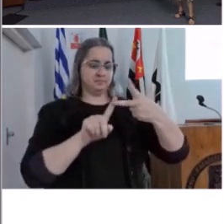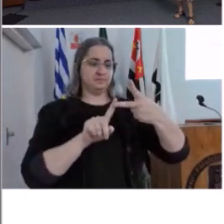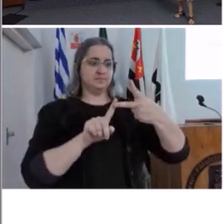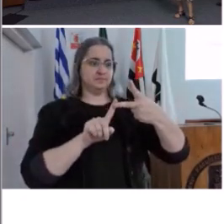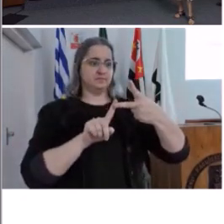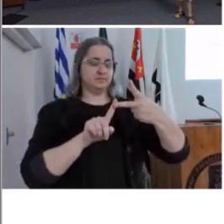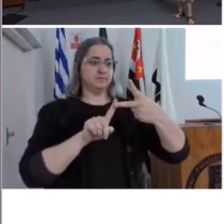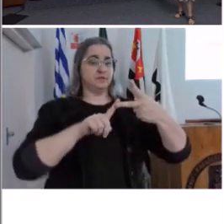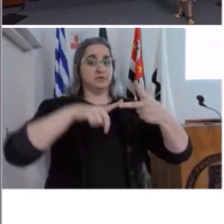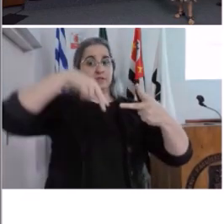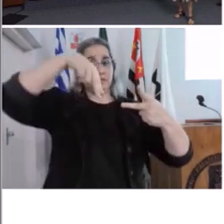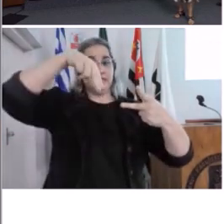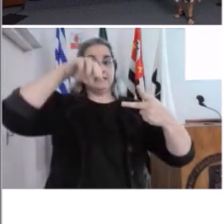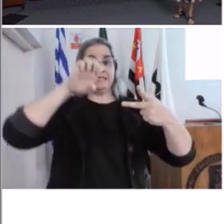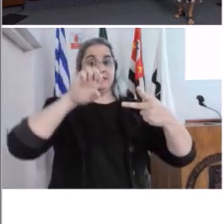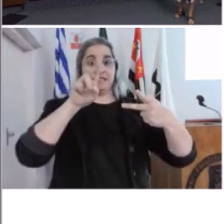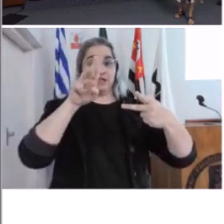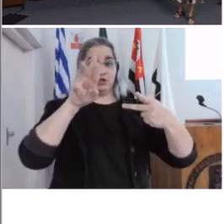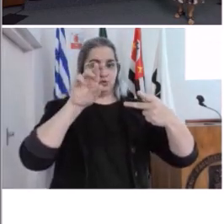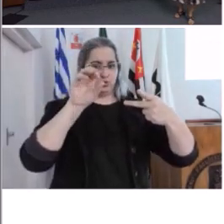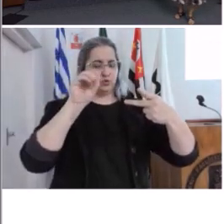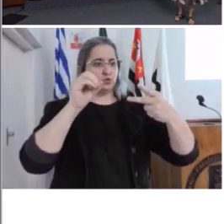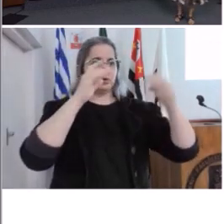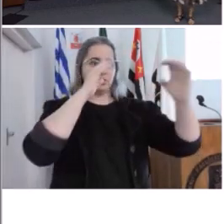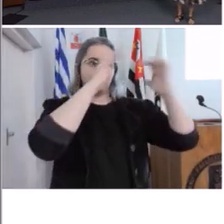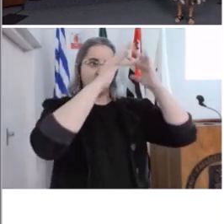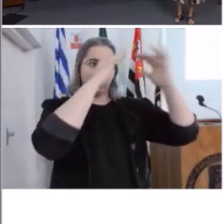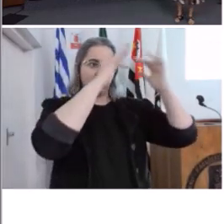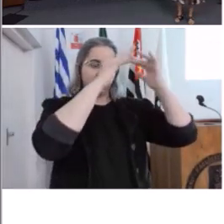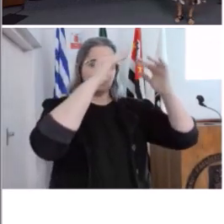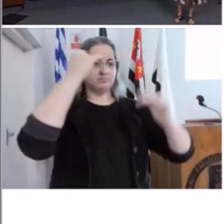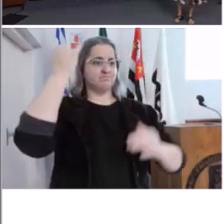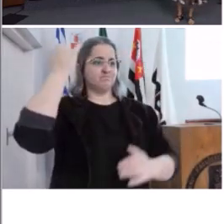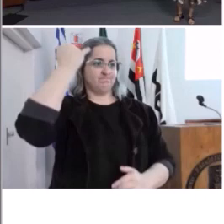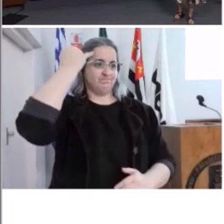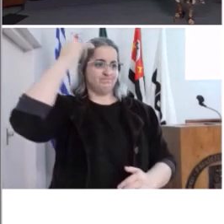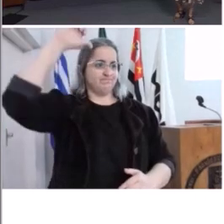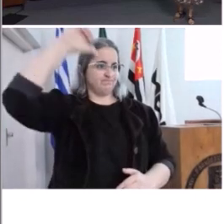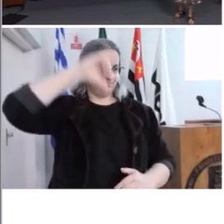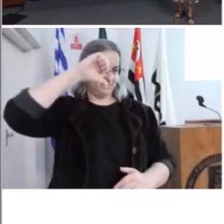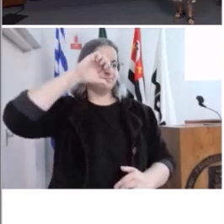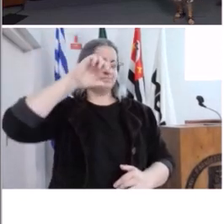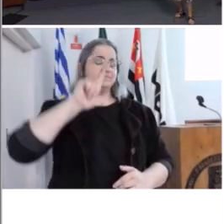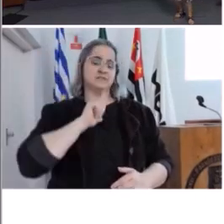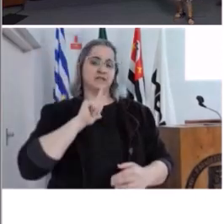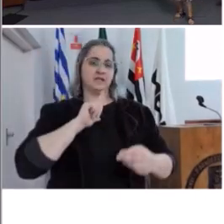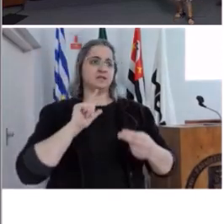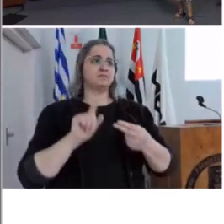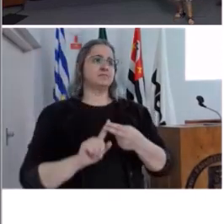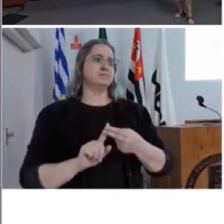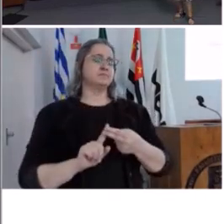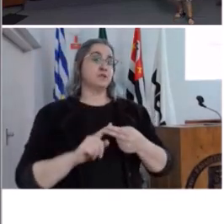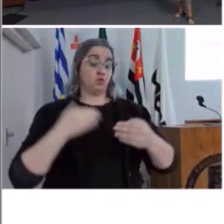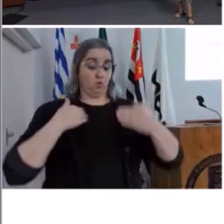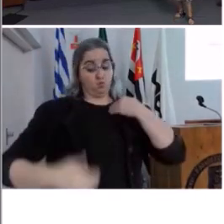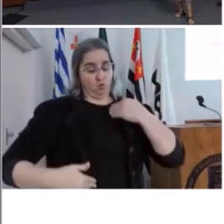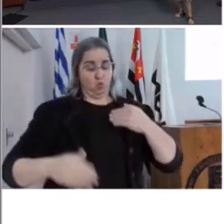chamamos neuropsicomotora, a intelectual está envolvida nisso, né? Juntamente com o